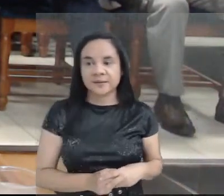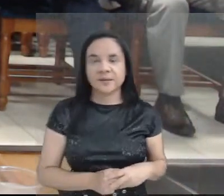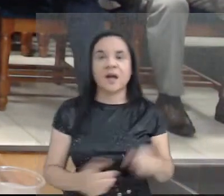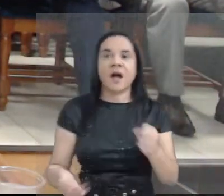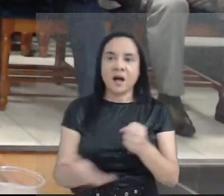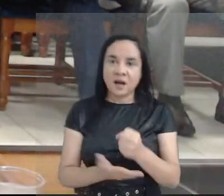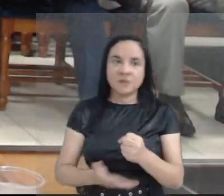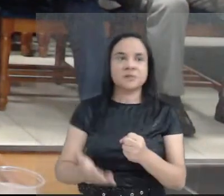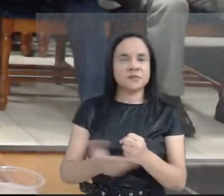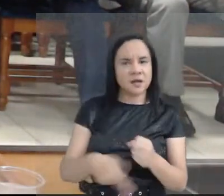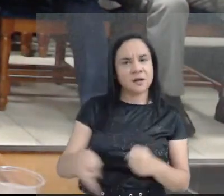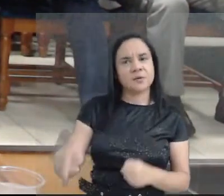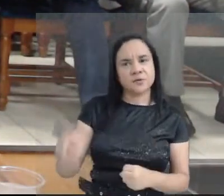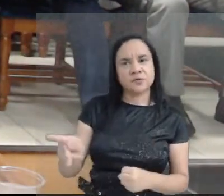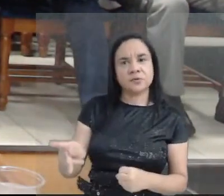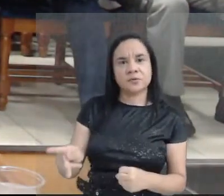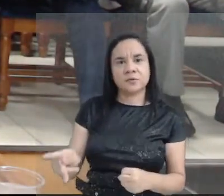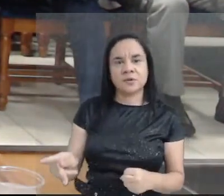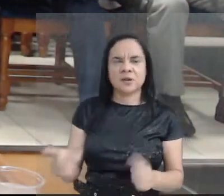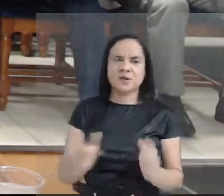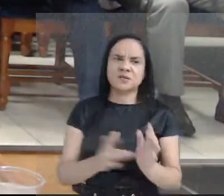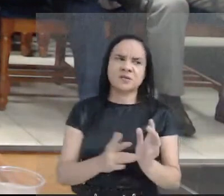Jesus é crucificado.